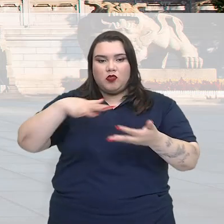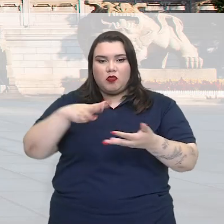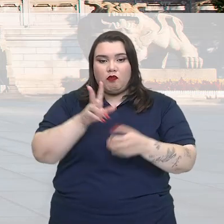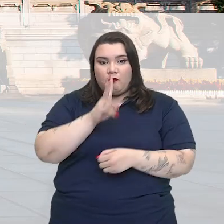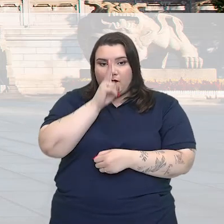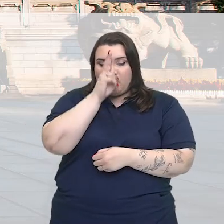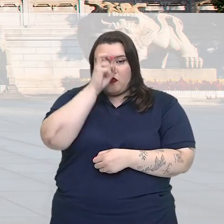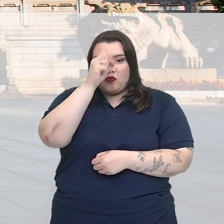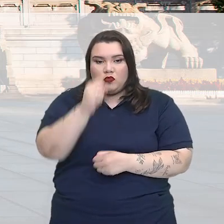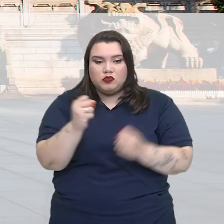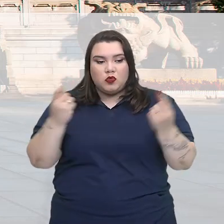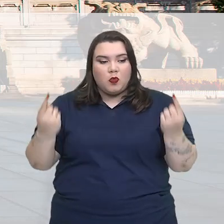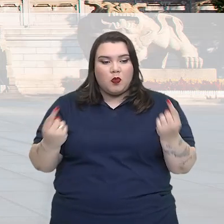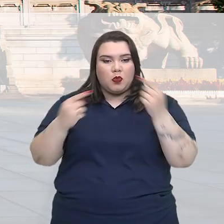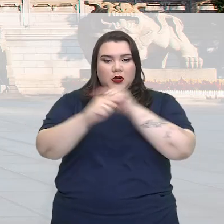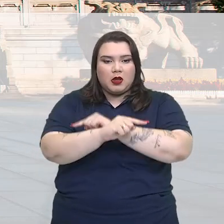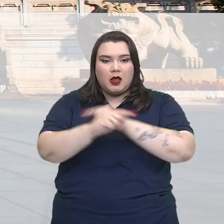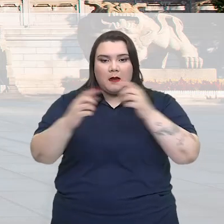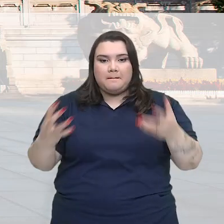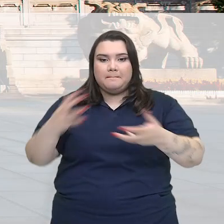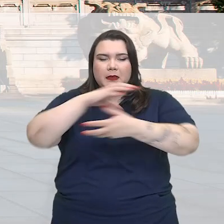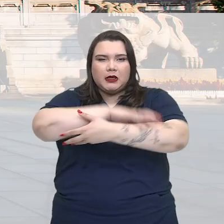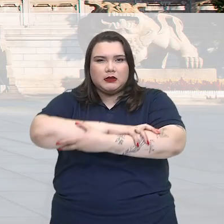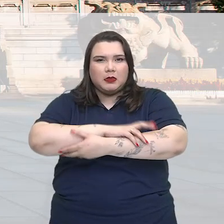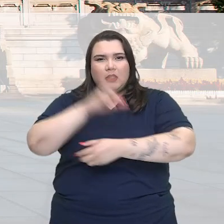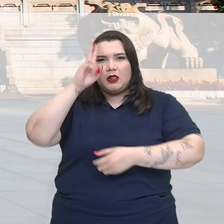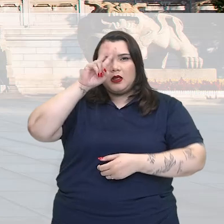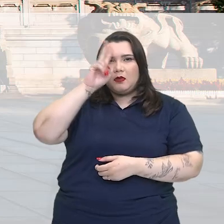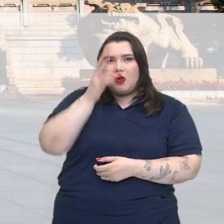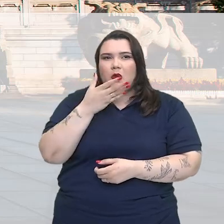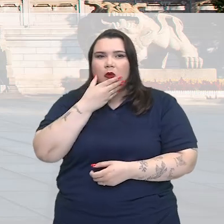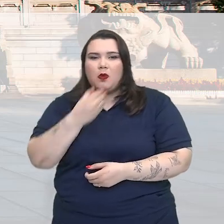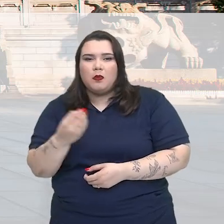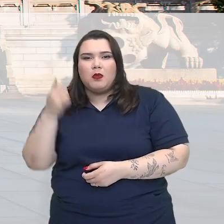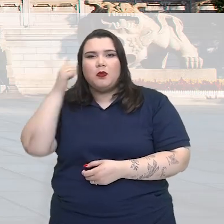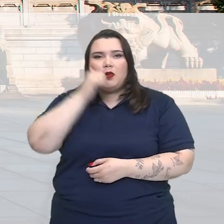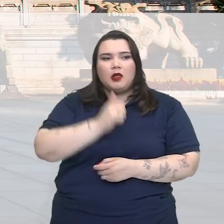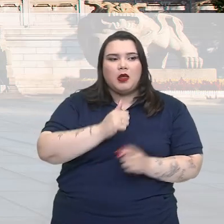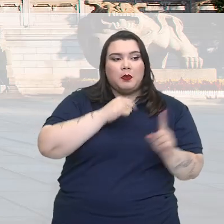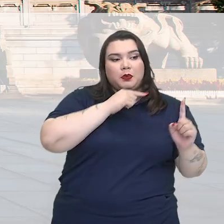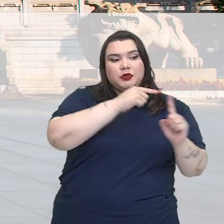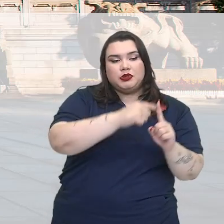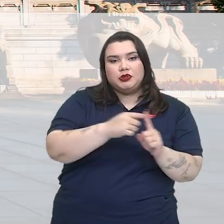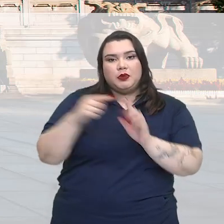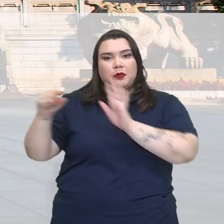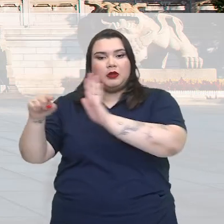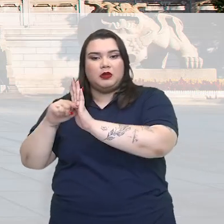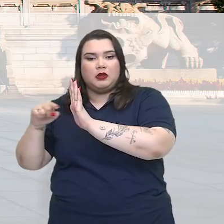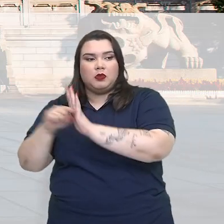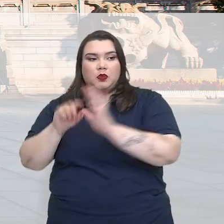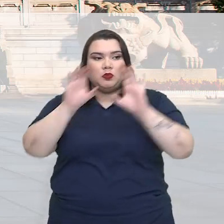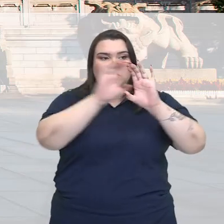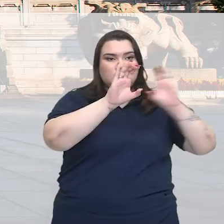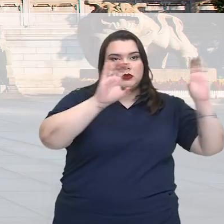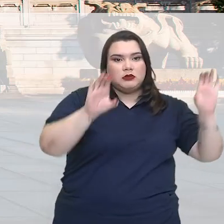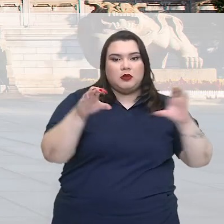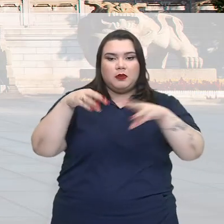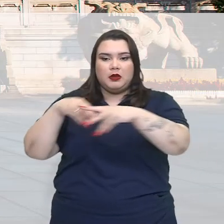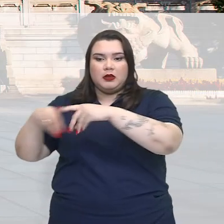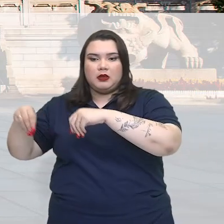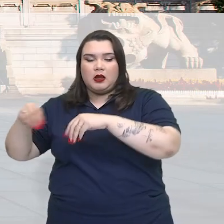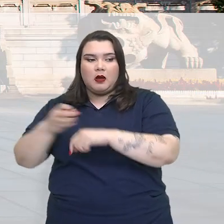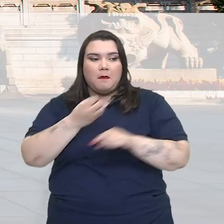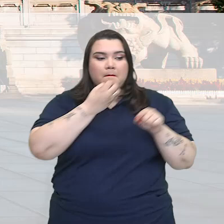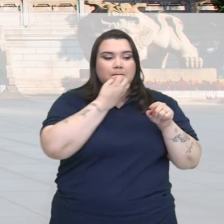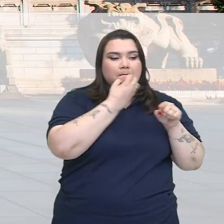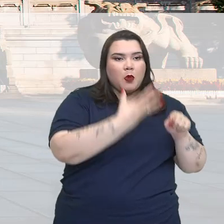forças e energias opostas, a saber, o masculino e o feminino, o positivo e o negativo, o céu e a terra, o bem